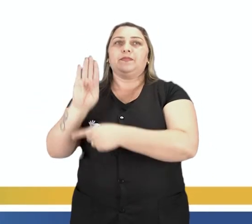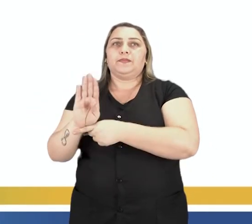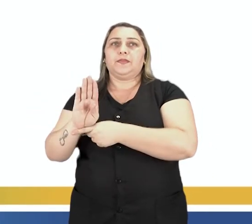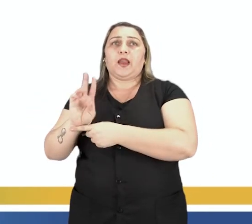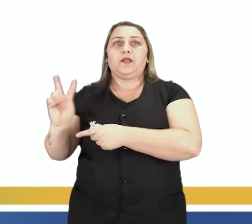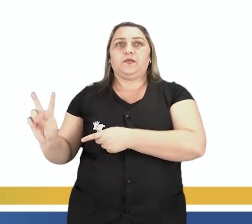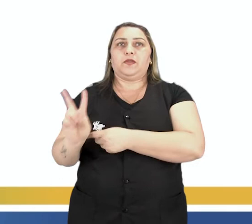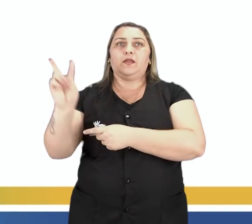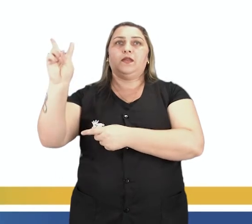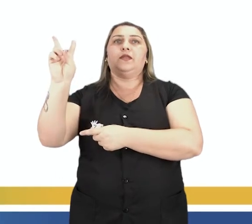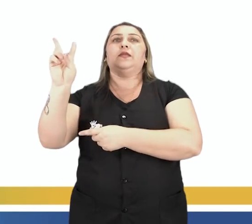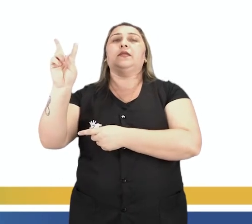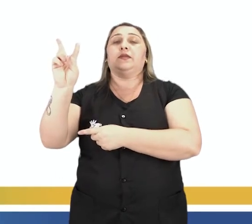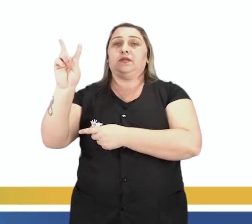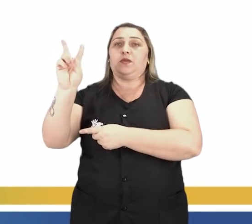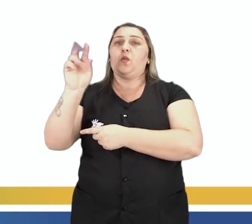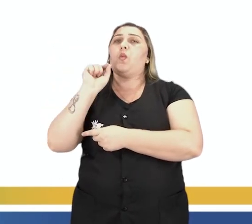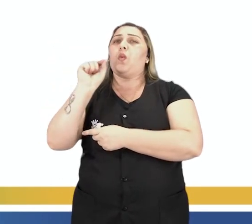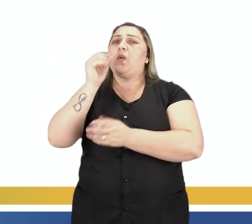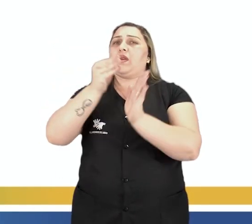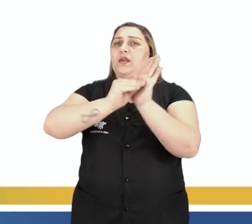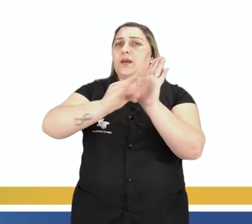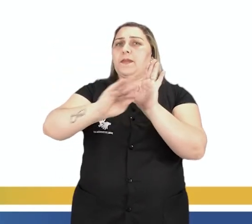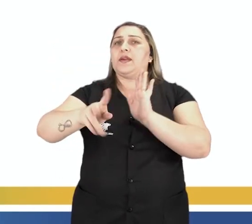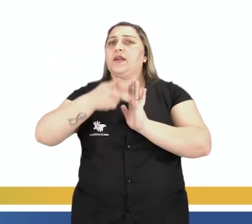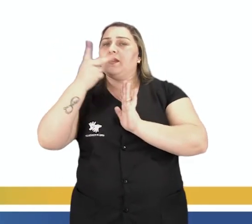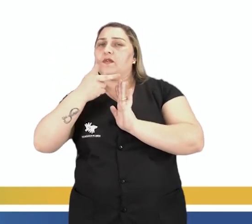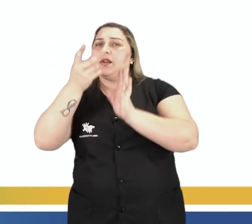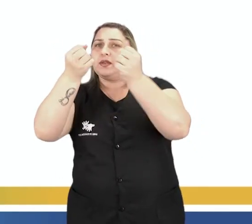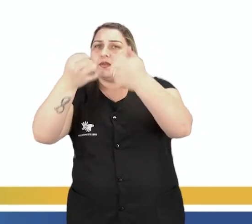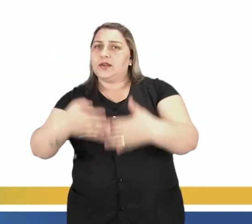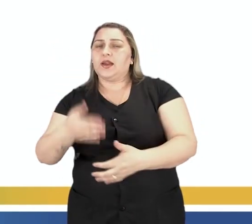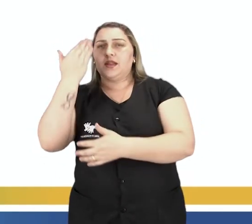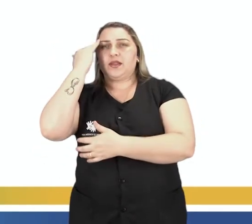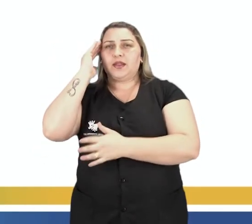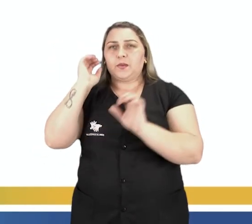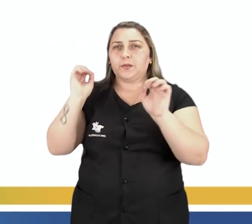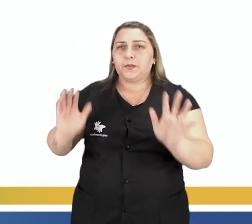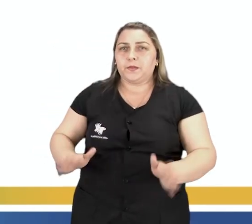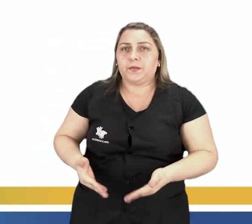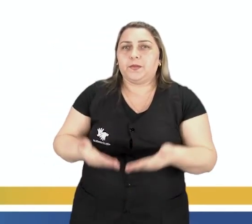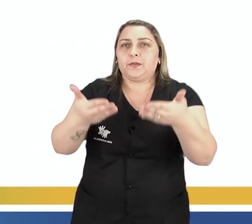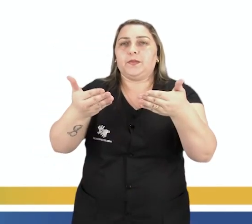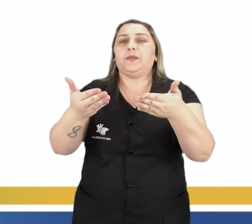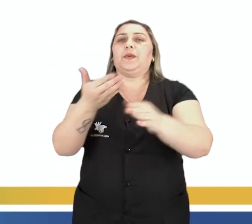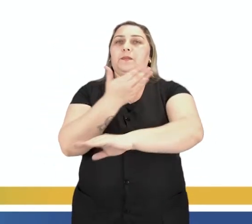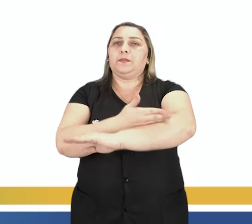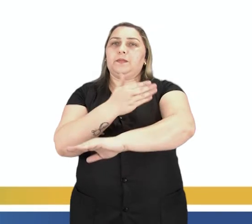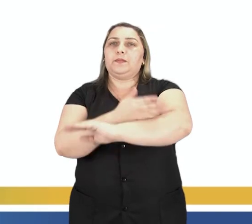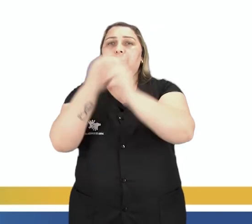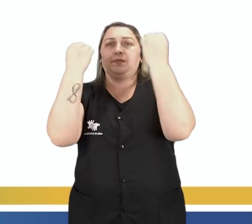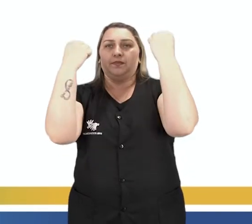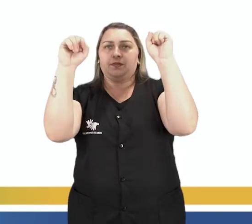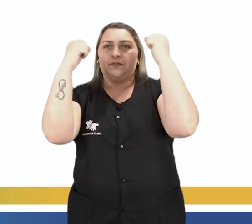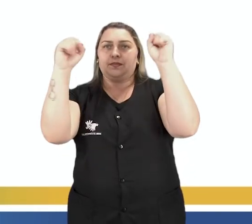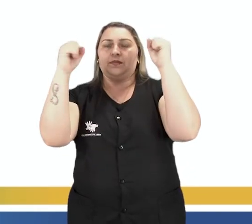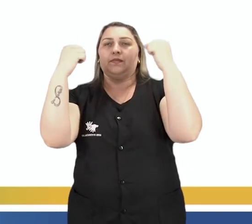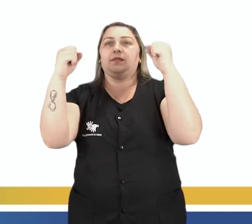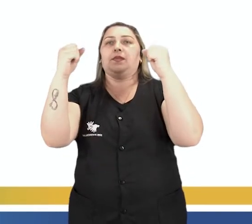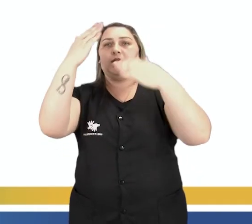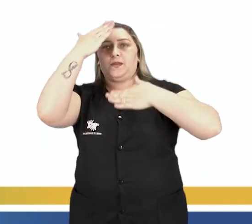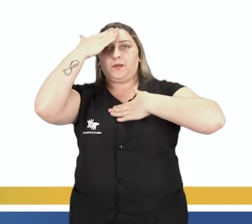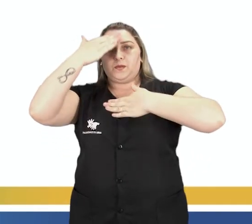Alternativa B. Valorizar o discurso da mídia, entendendo-o como incentivo à prática da atividade física para o culto do